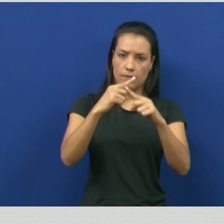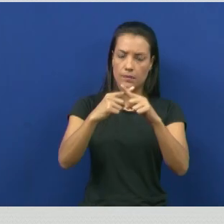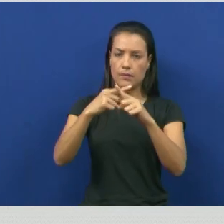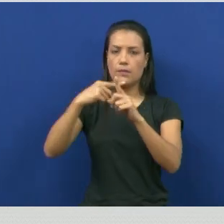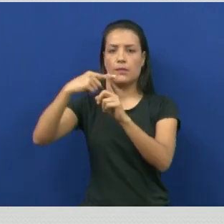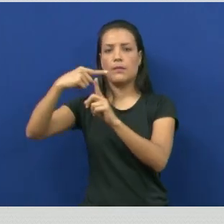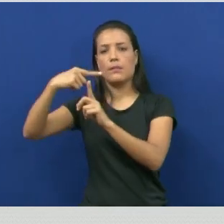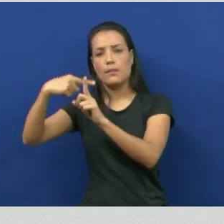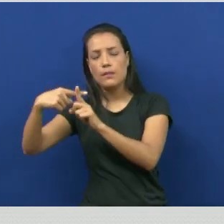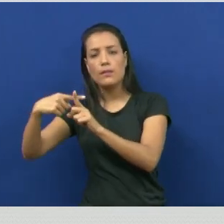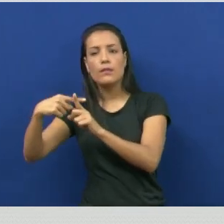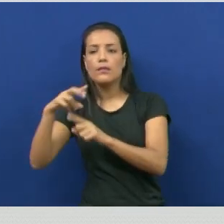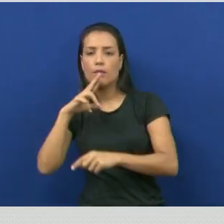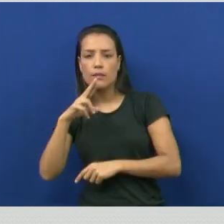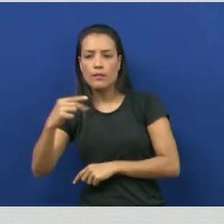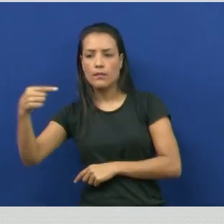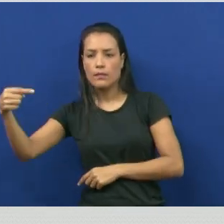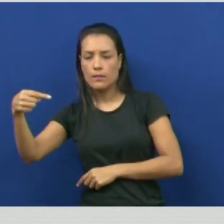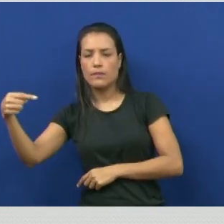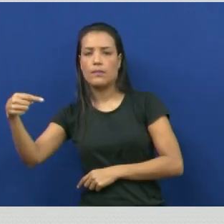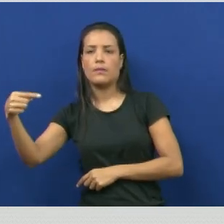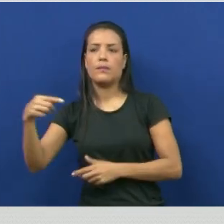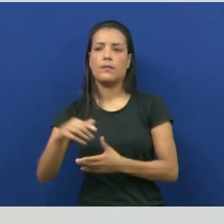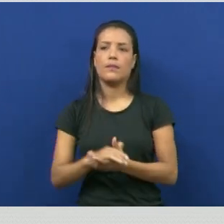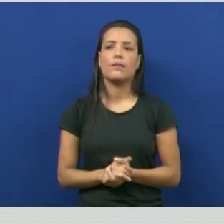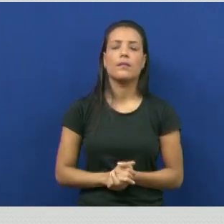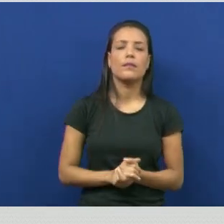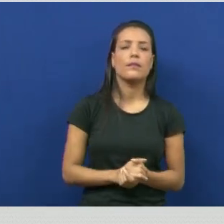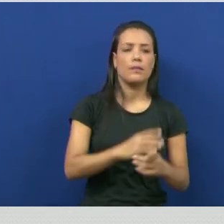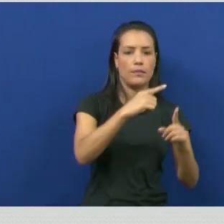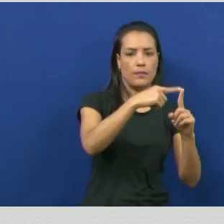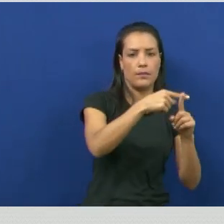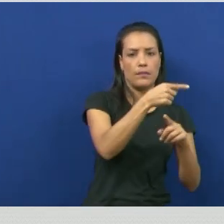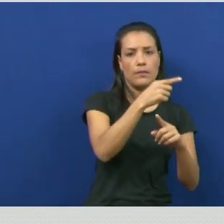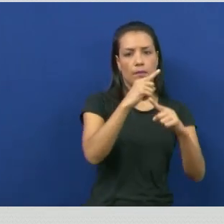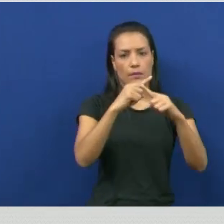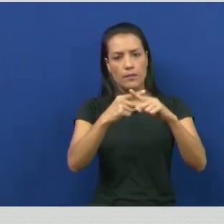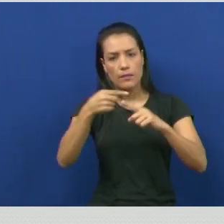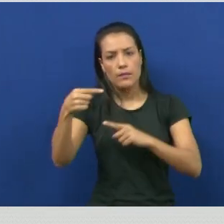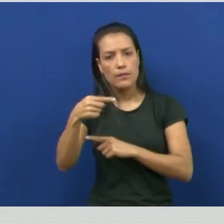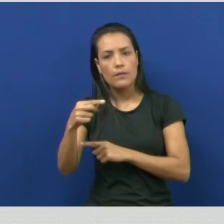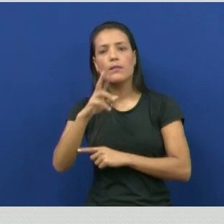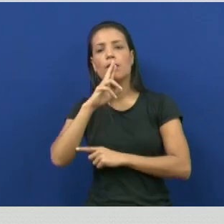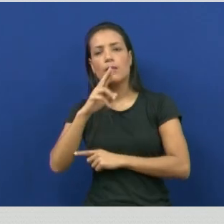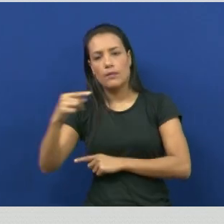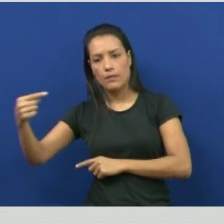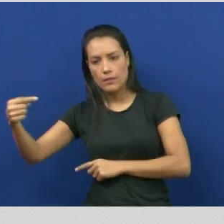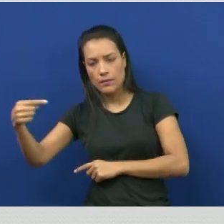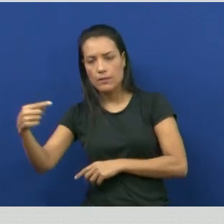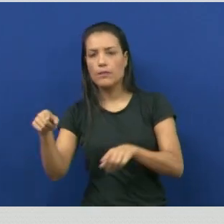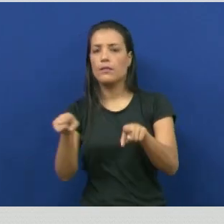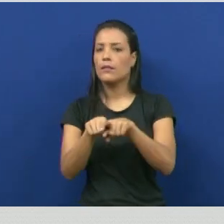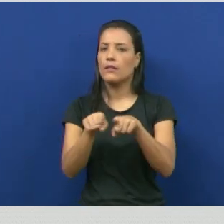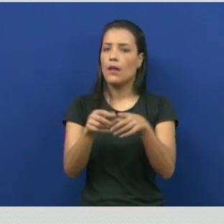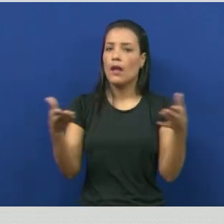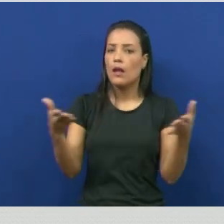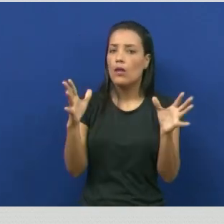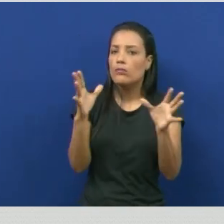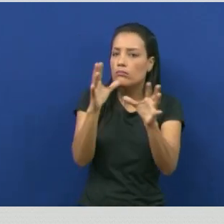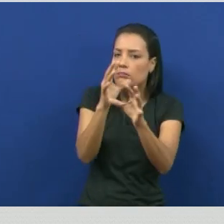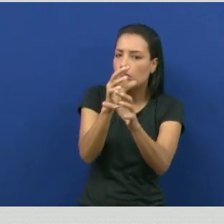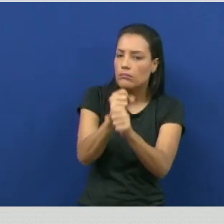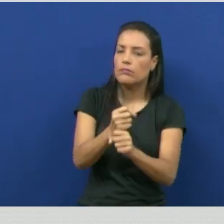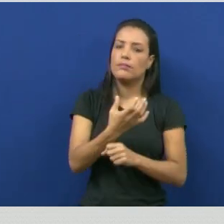menos. E menos vezes mais novamente vai dar menos. E agora os números. 7 vezes